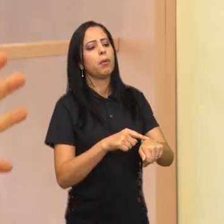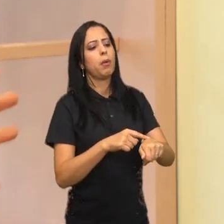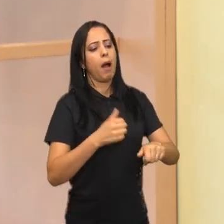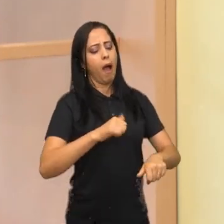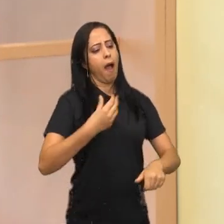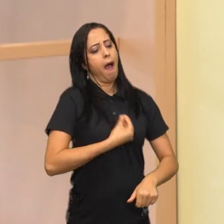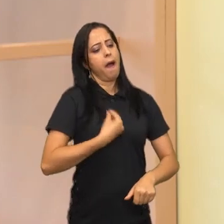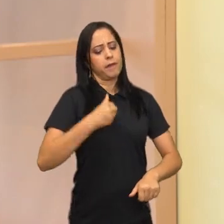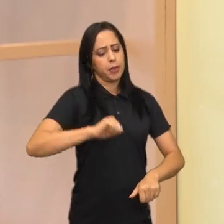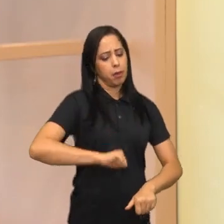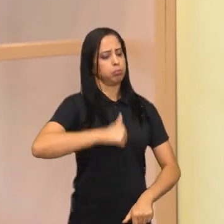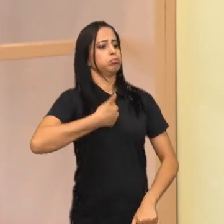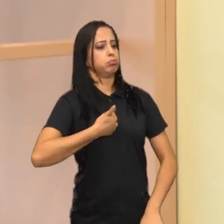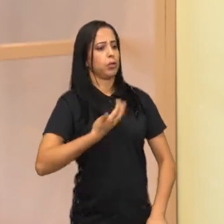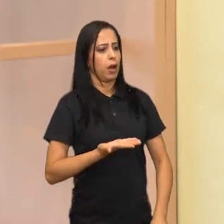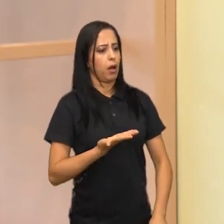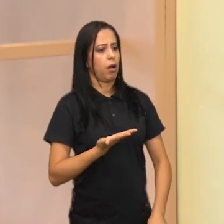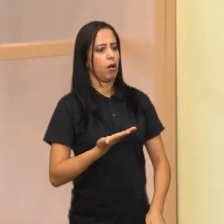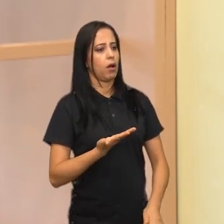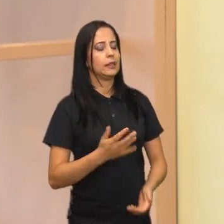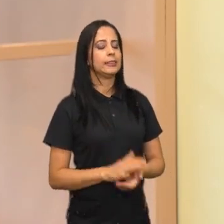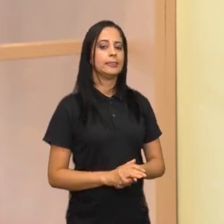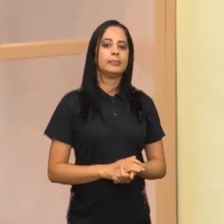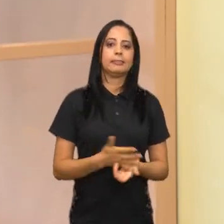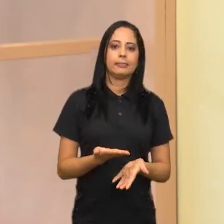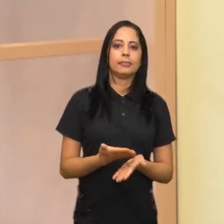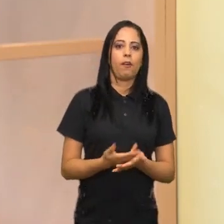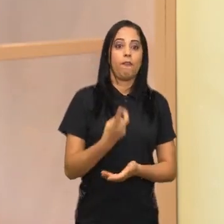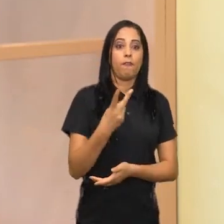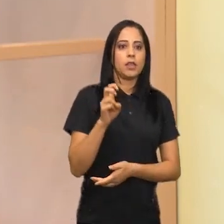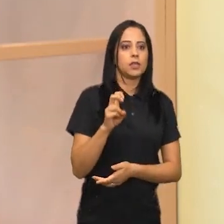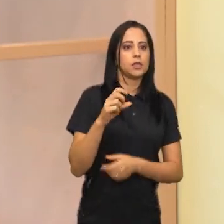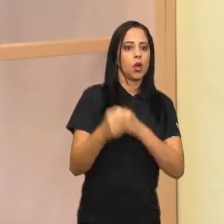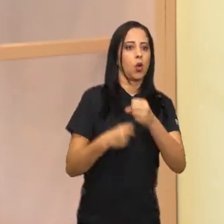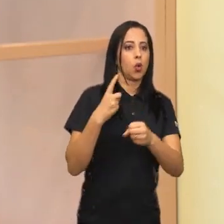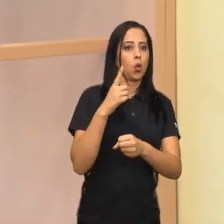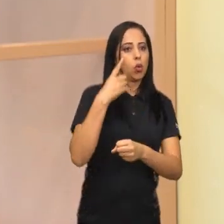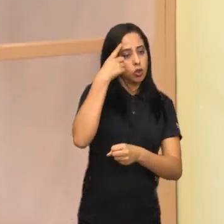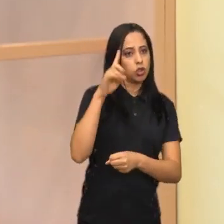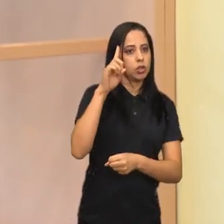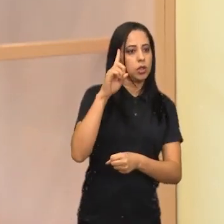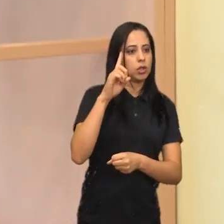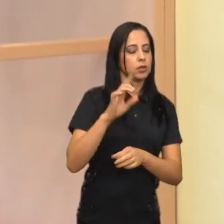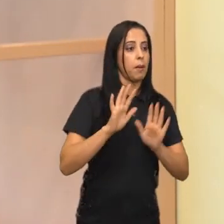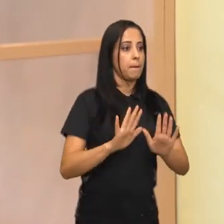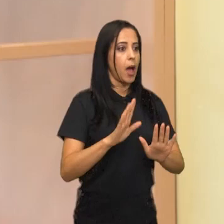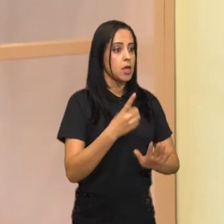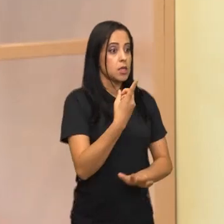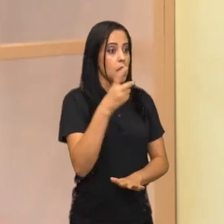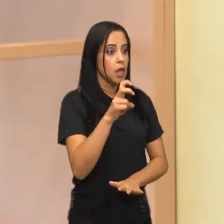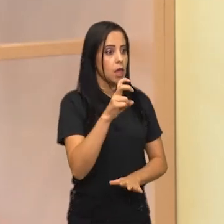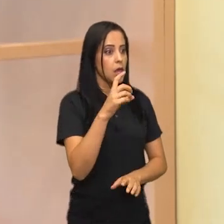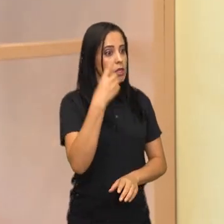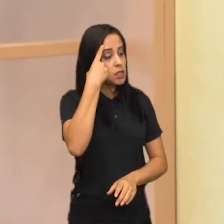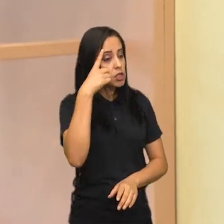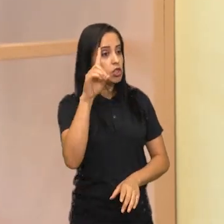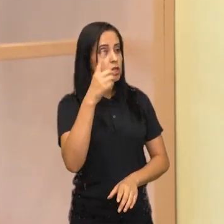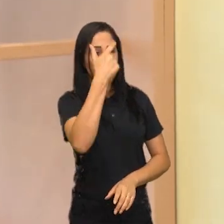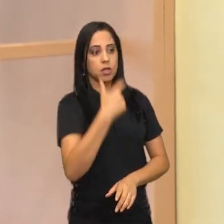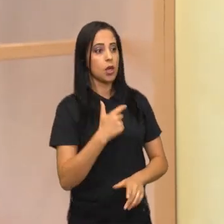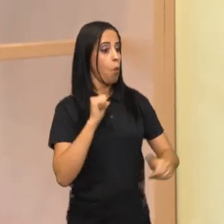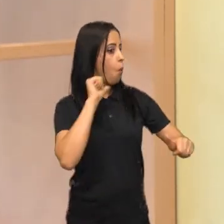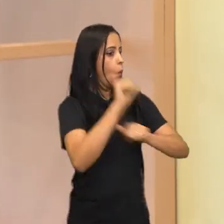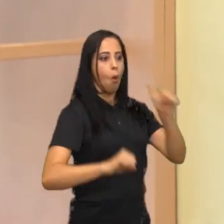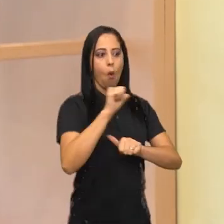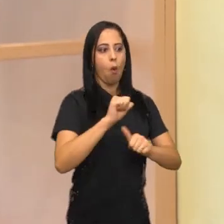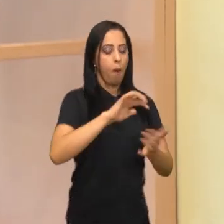quer saber do resultado. Resultado rápido. Ela disse, Anitta, de 20 a 25 dias. Em 15 dias, eu era outra mulher.